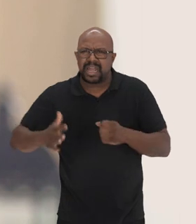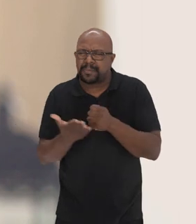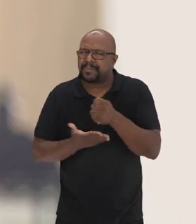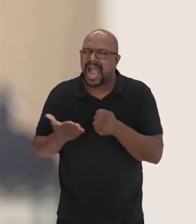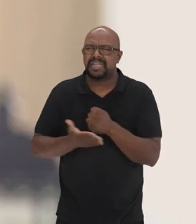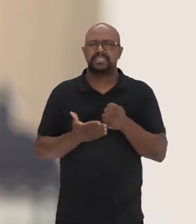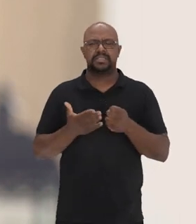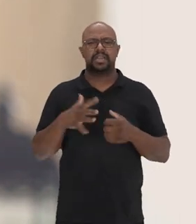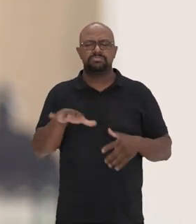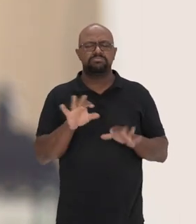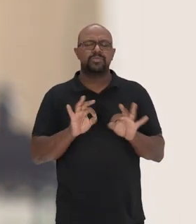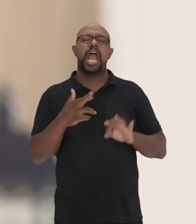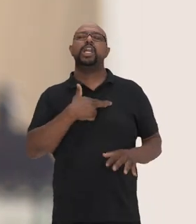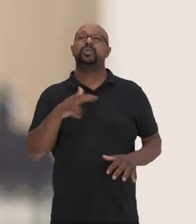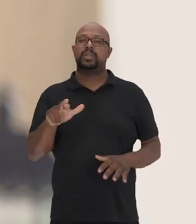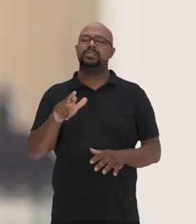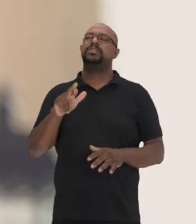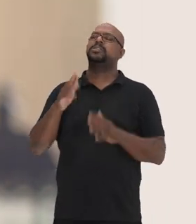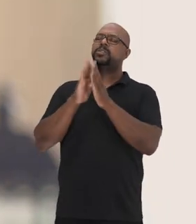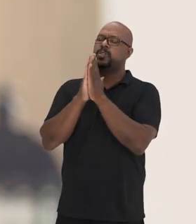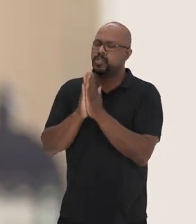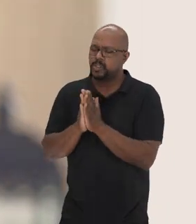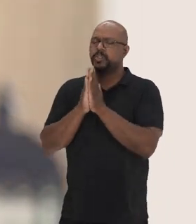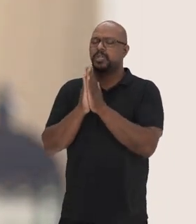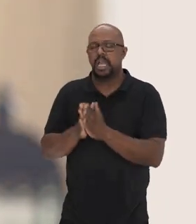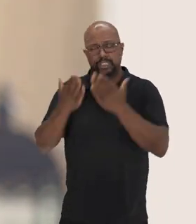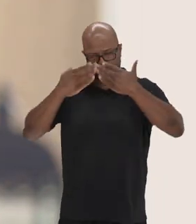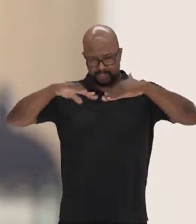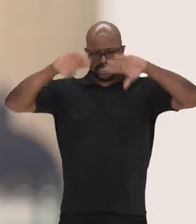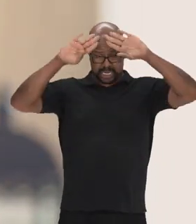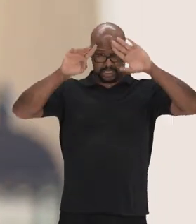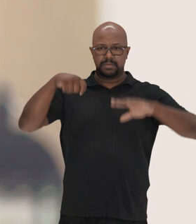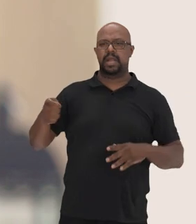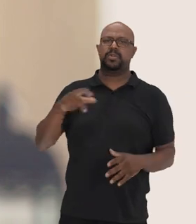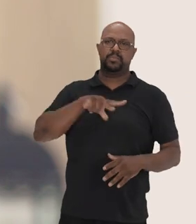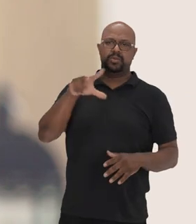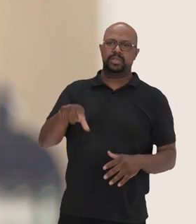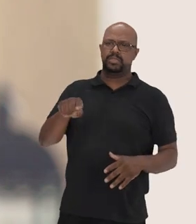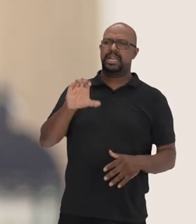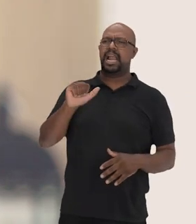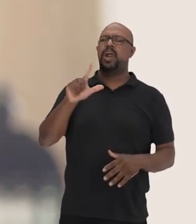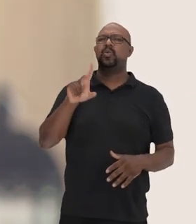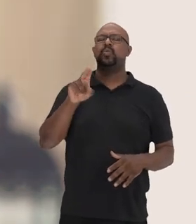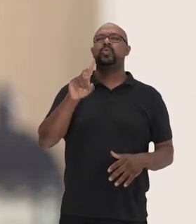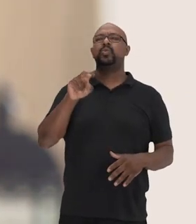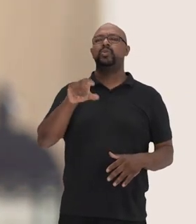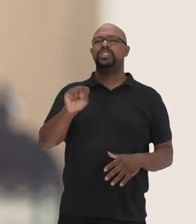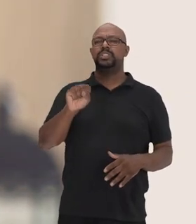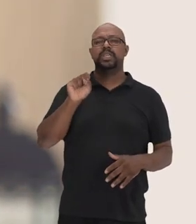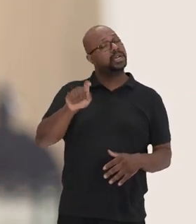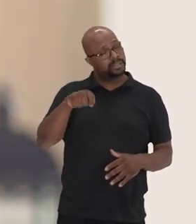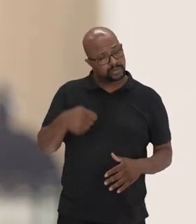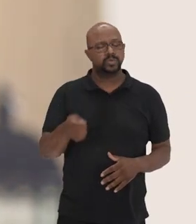das cerimônias religiosas que incluíam a invocação de entidades chamada pelos portugueses de calundus ele acabou dando